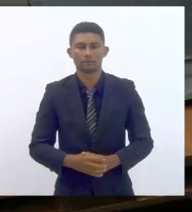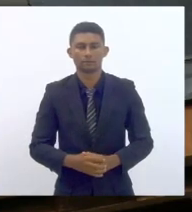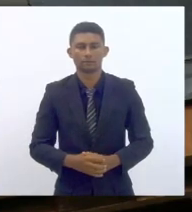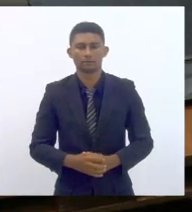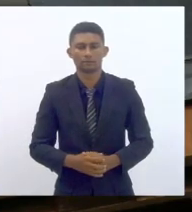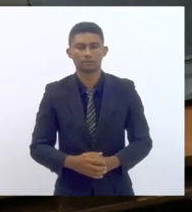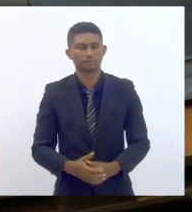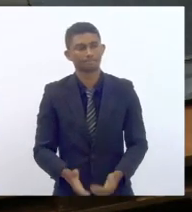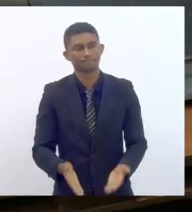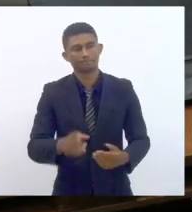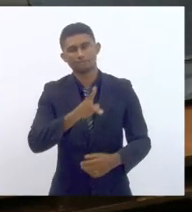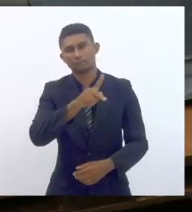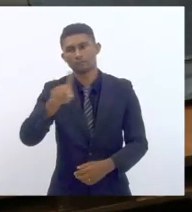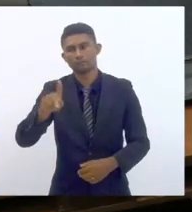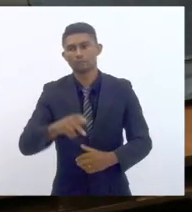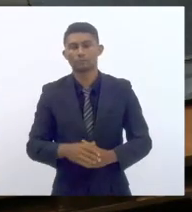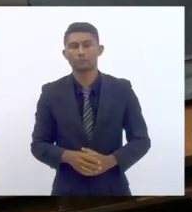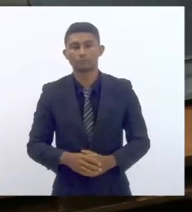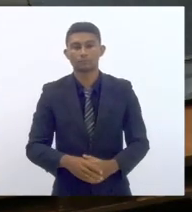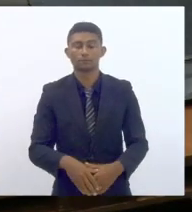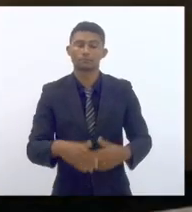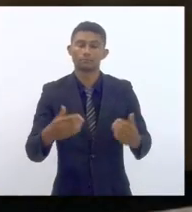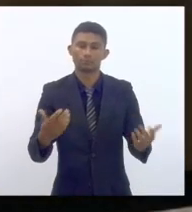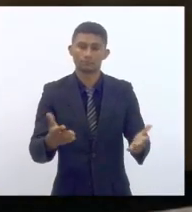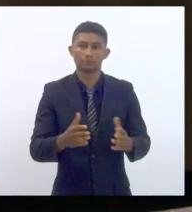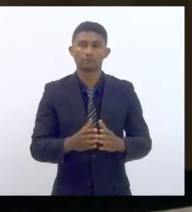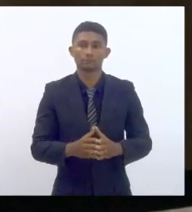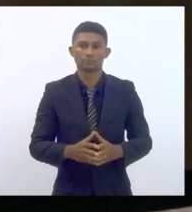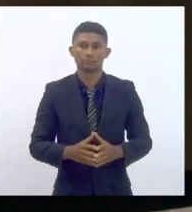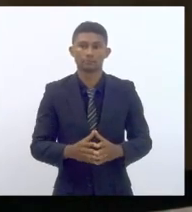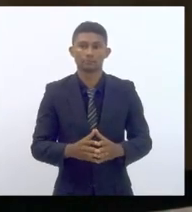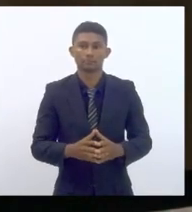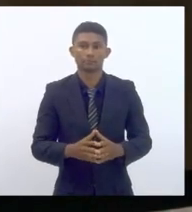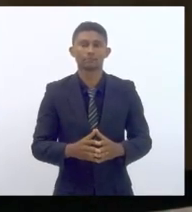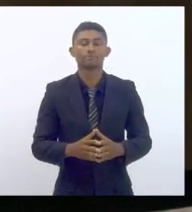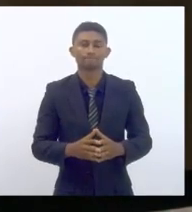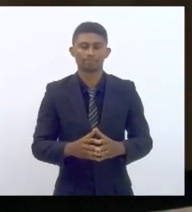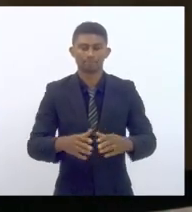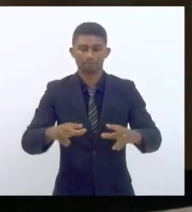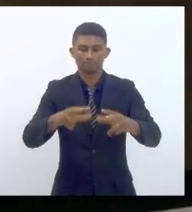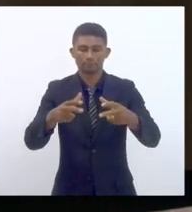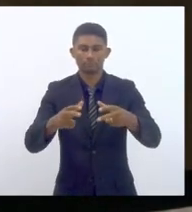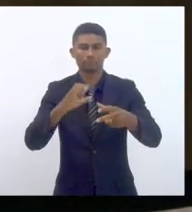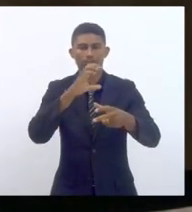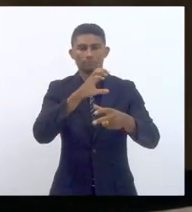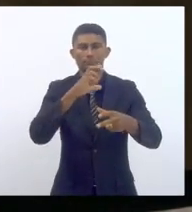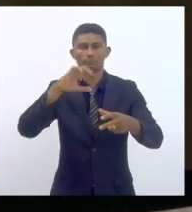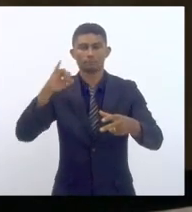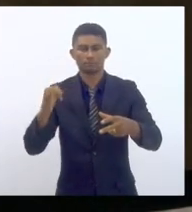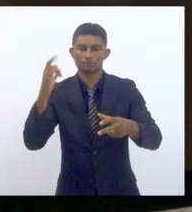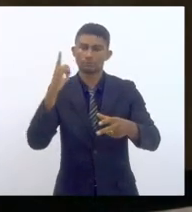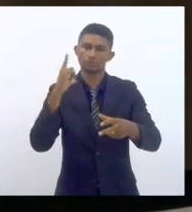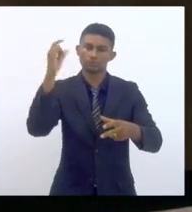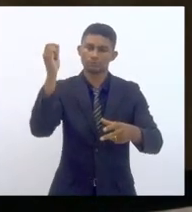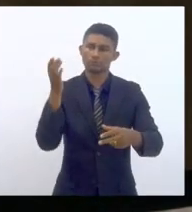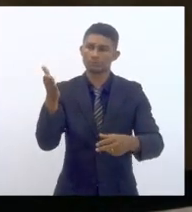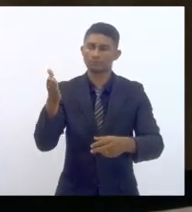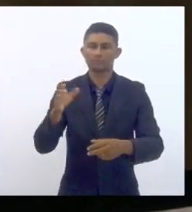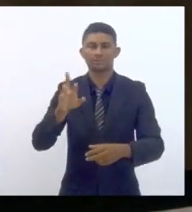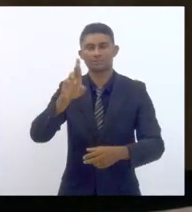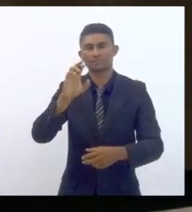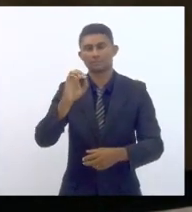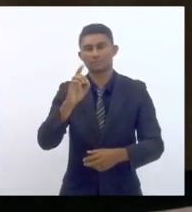Senhor presidente, incumbiu-me o presidente da CCJ, Rodrigo